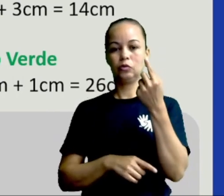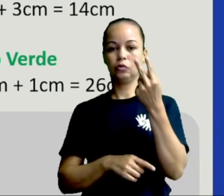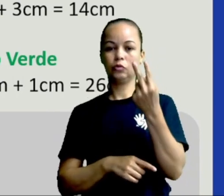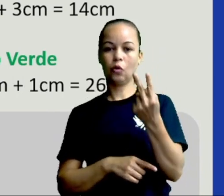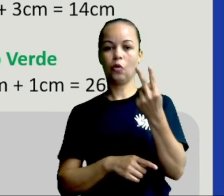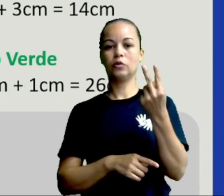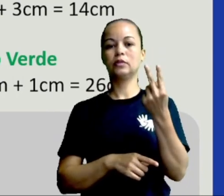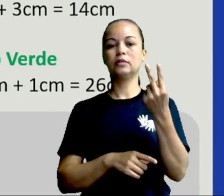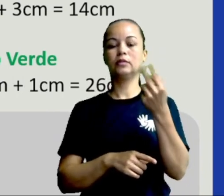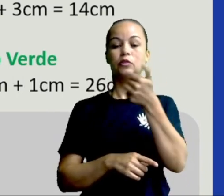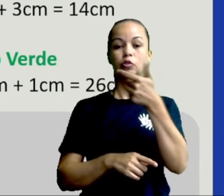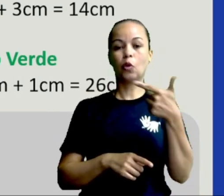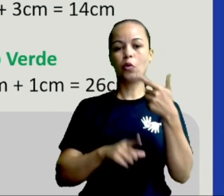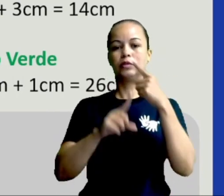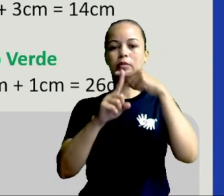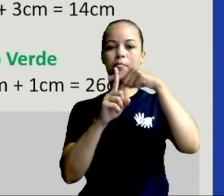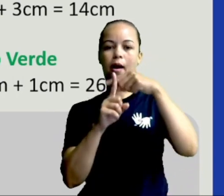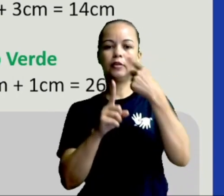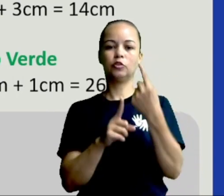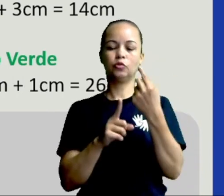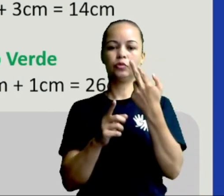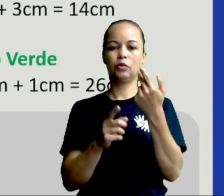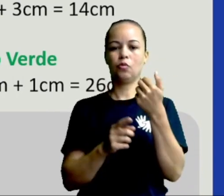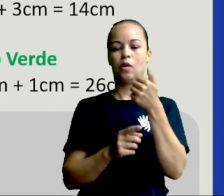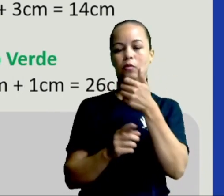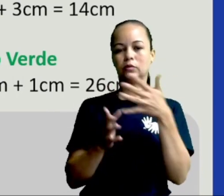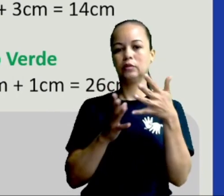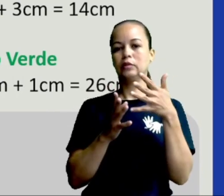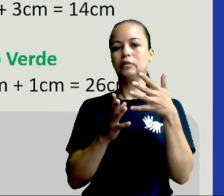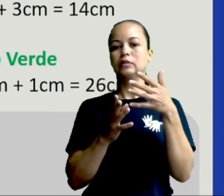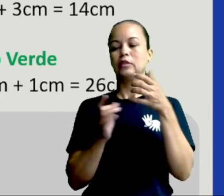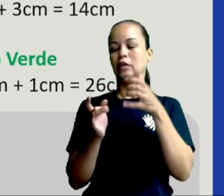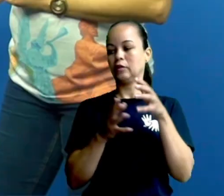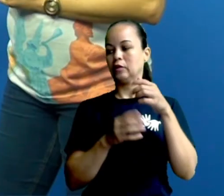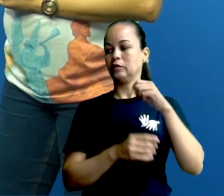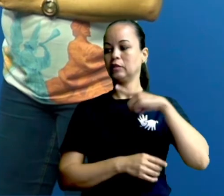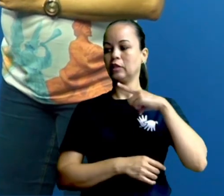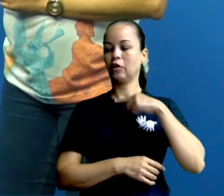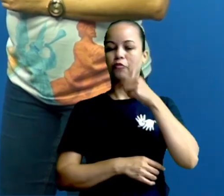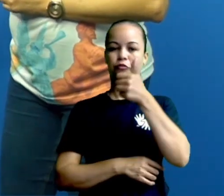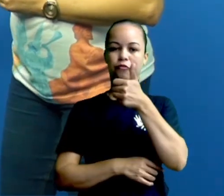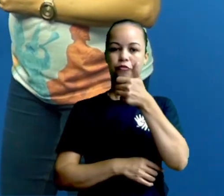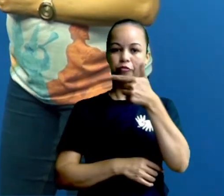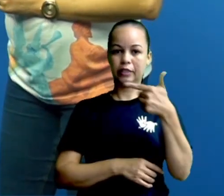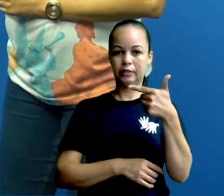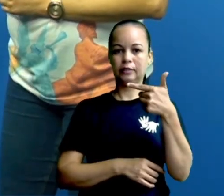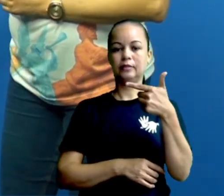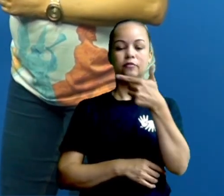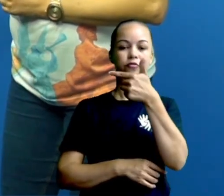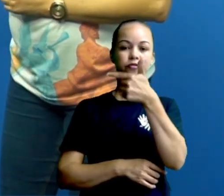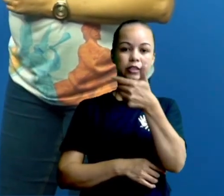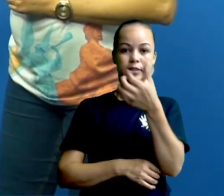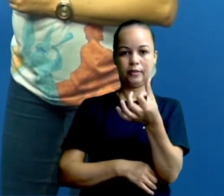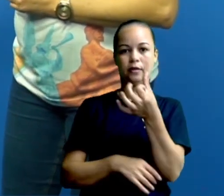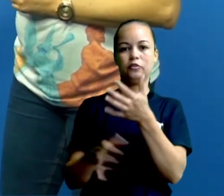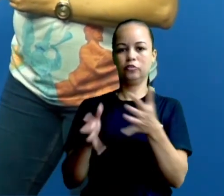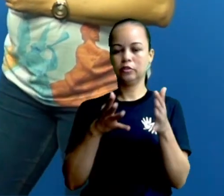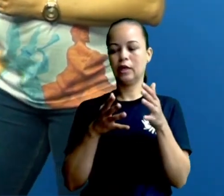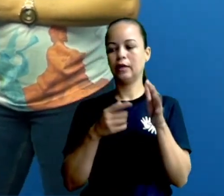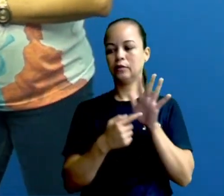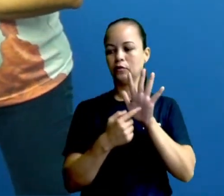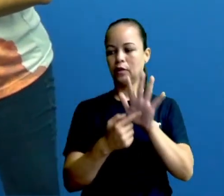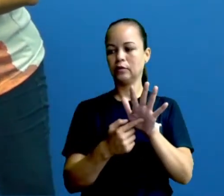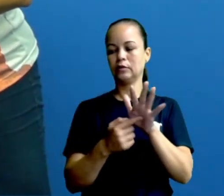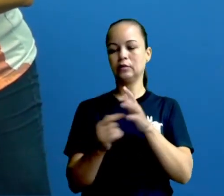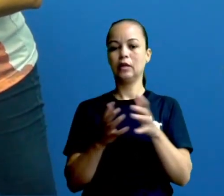12, 12, 24. Mais 1, 25, mais 1, 26. Então, aqui, ó, o maior retângulo que eu posso